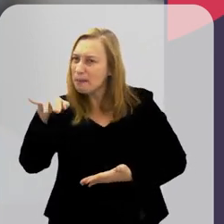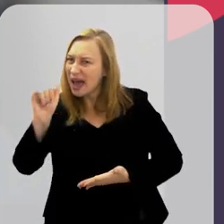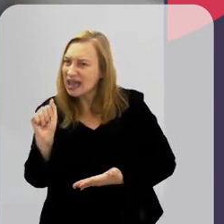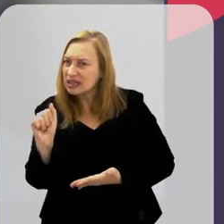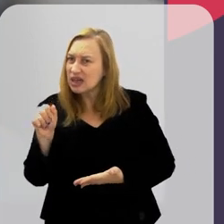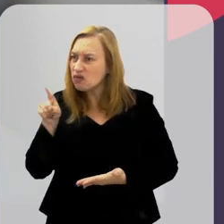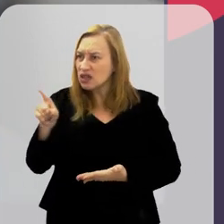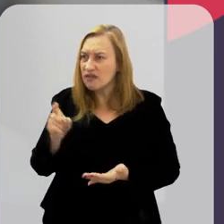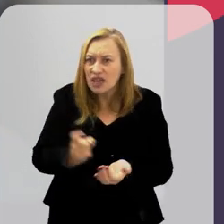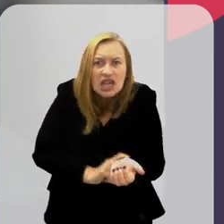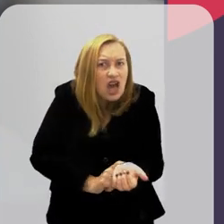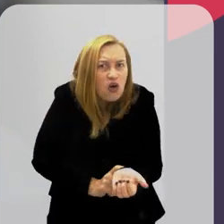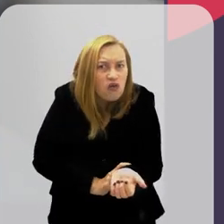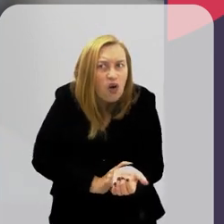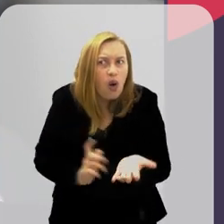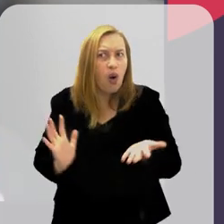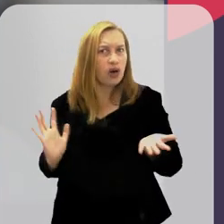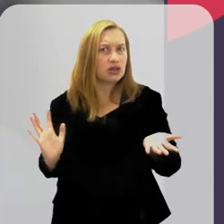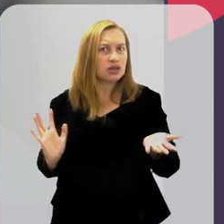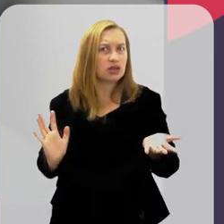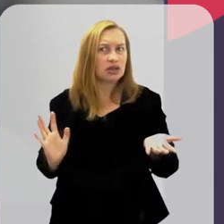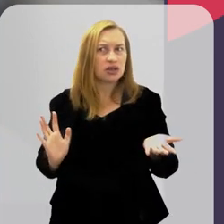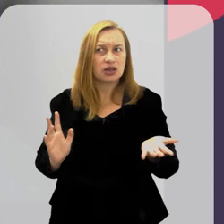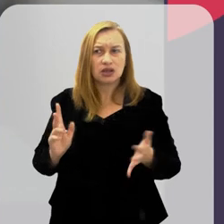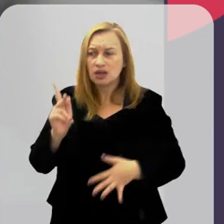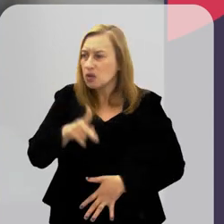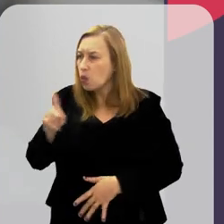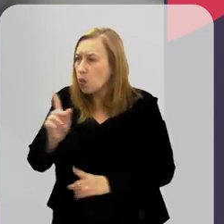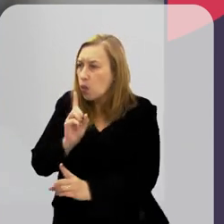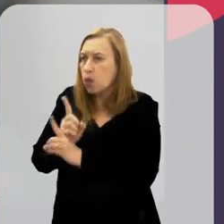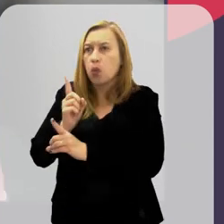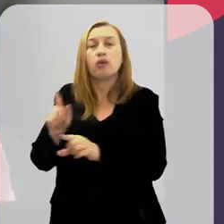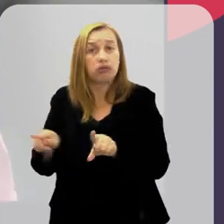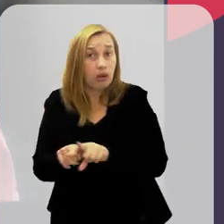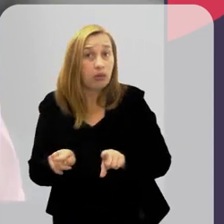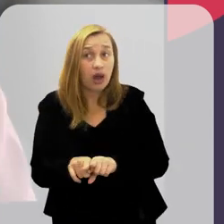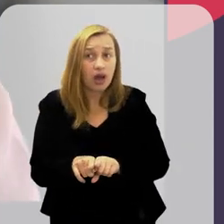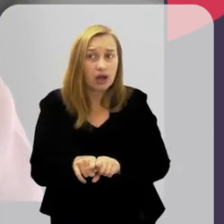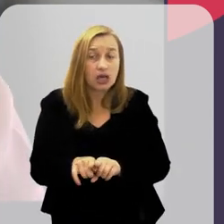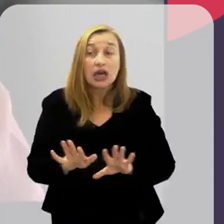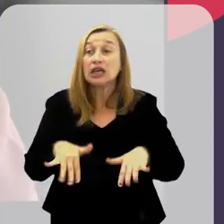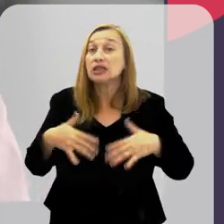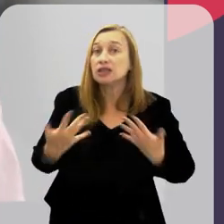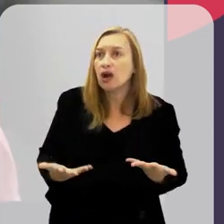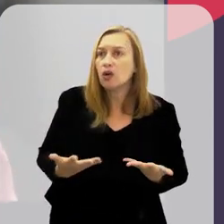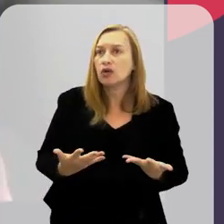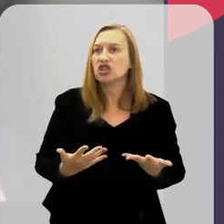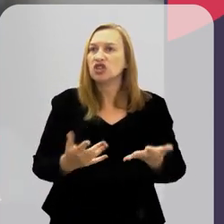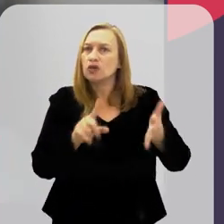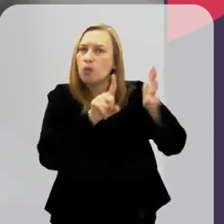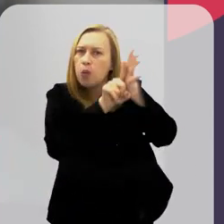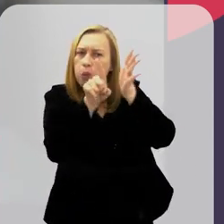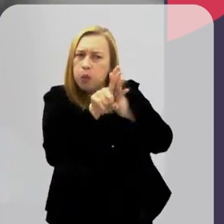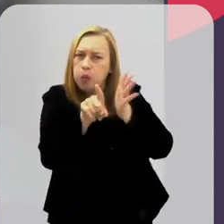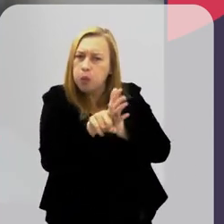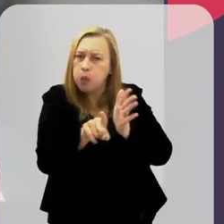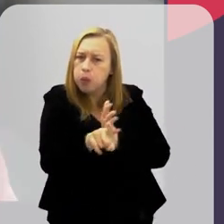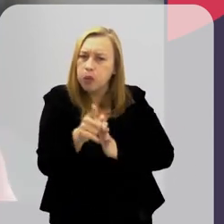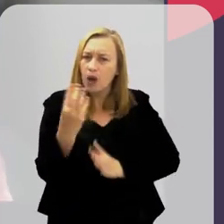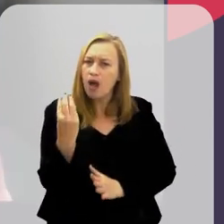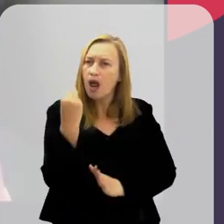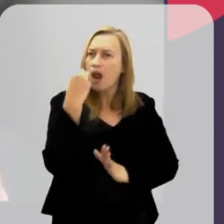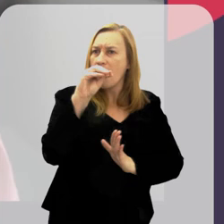tem pessoas que ficam nervosas com a simples presença do professor e da palavra, né? Então, quando a gente aplicou o questionário